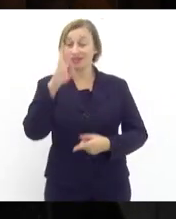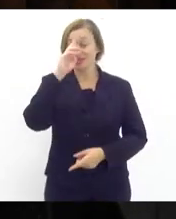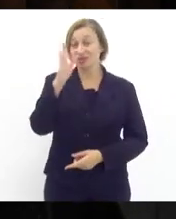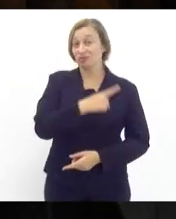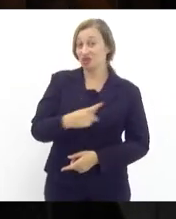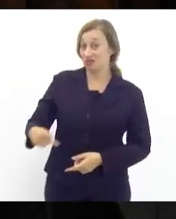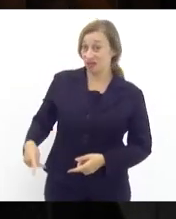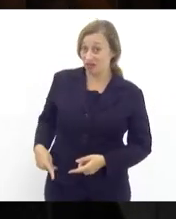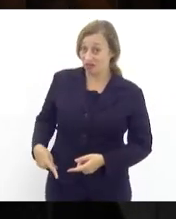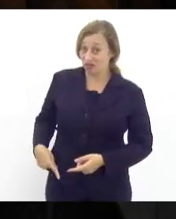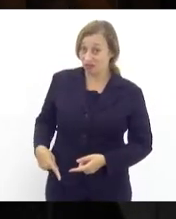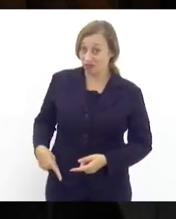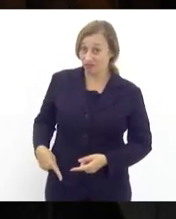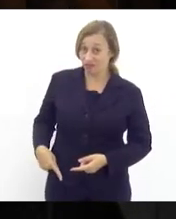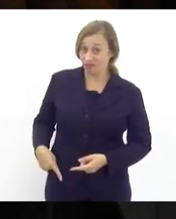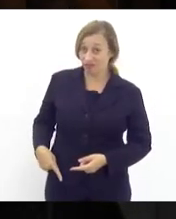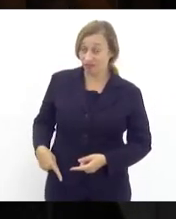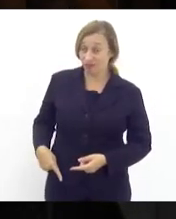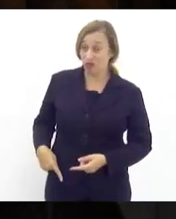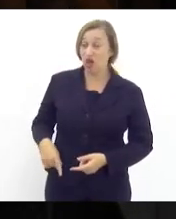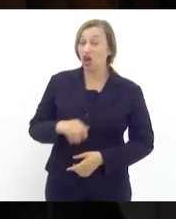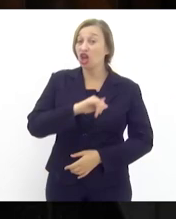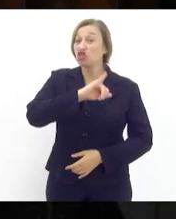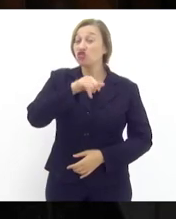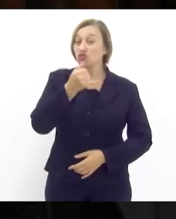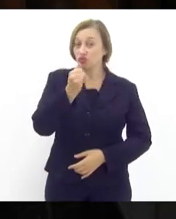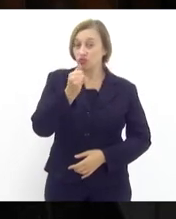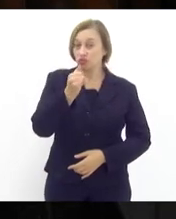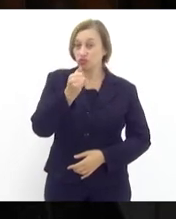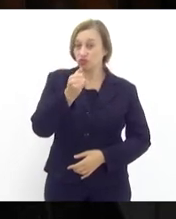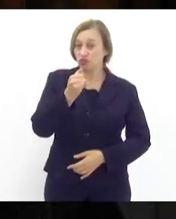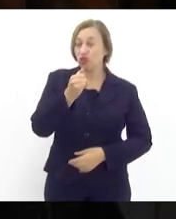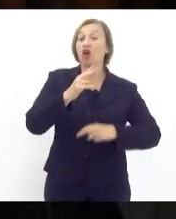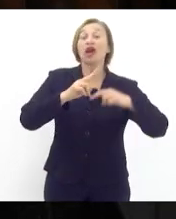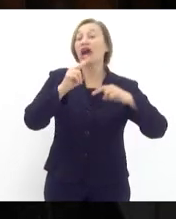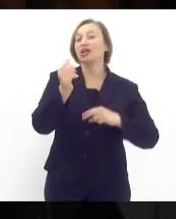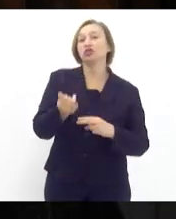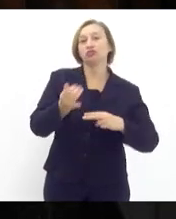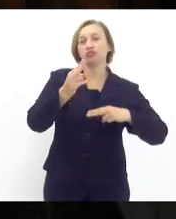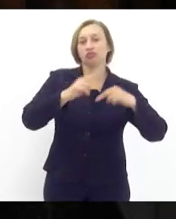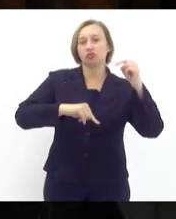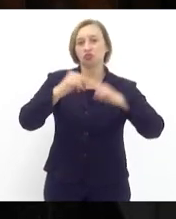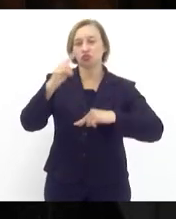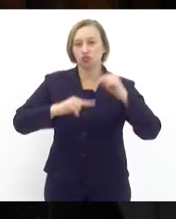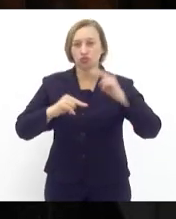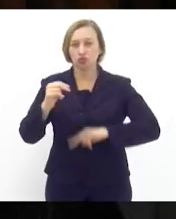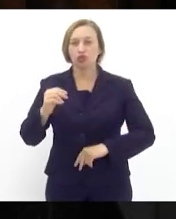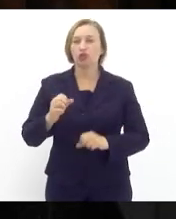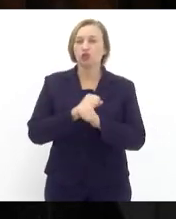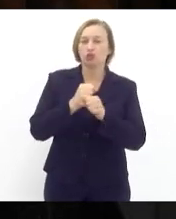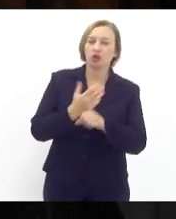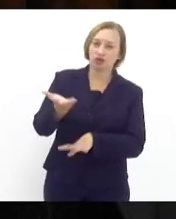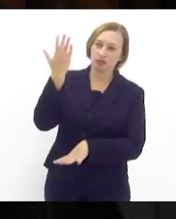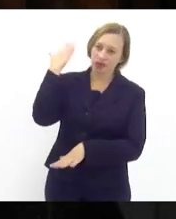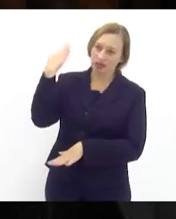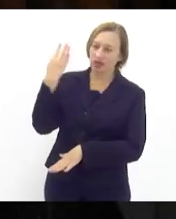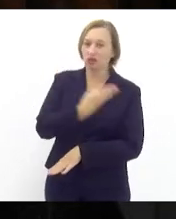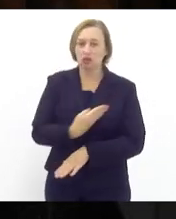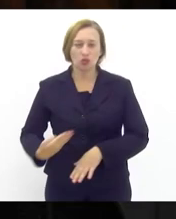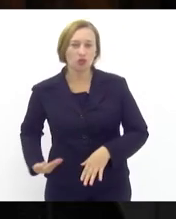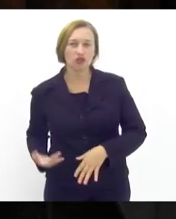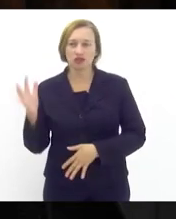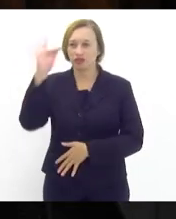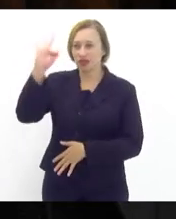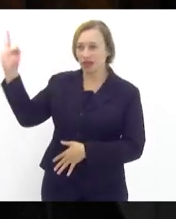presidente em Junho do ano passado o governo federal através do congresso